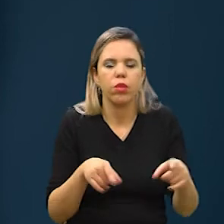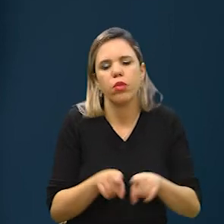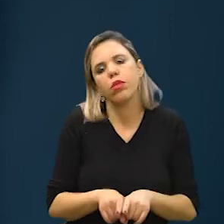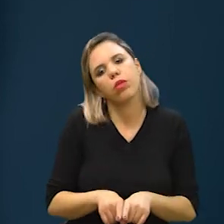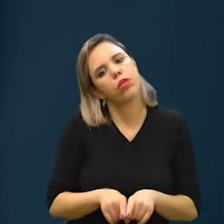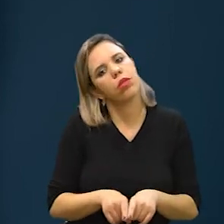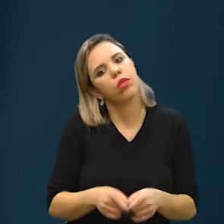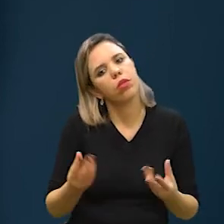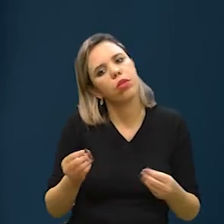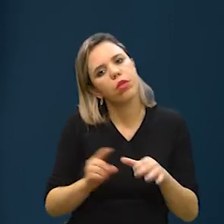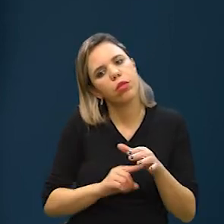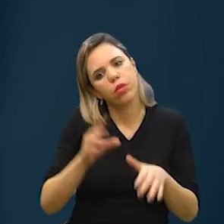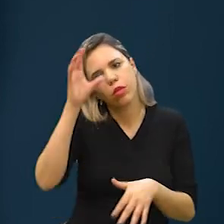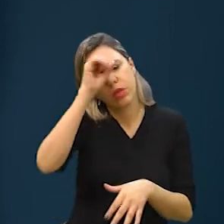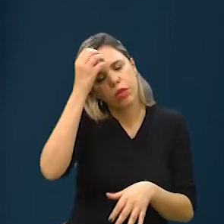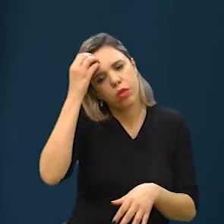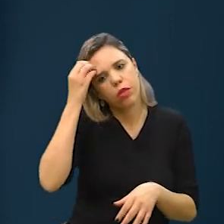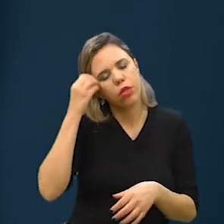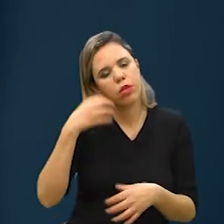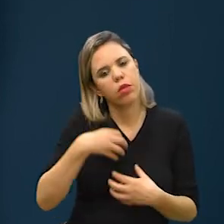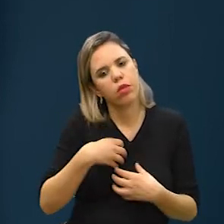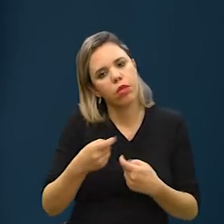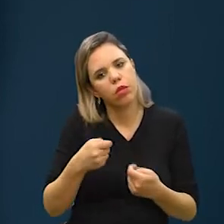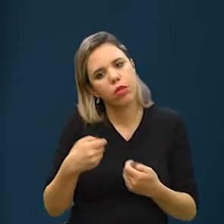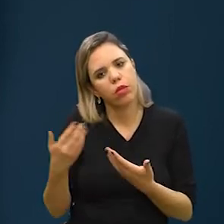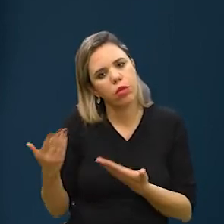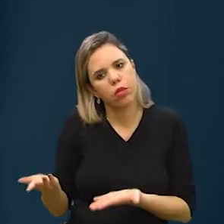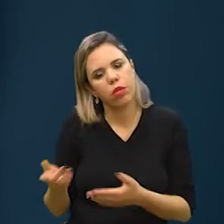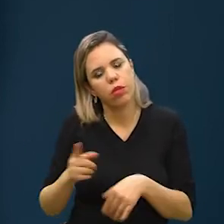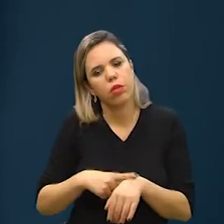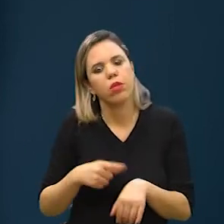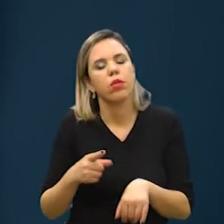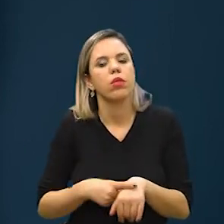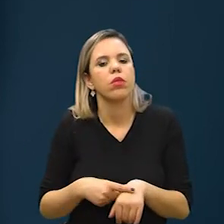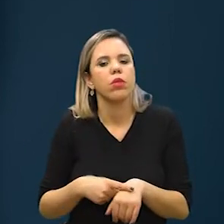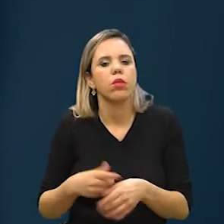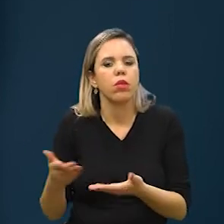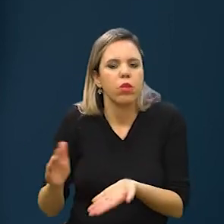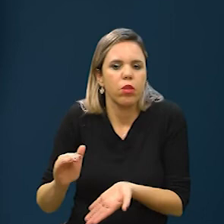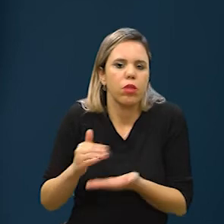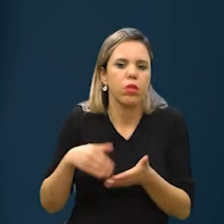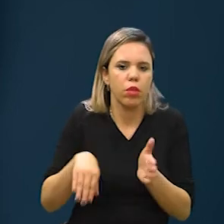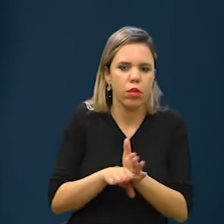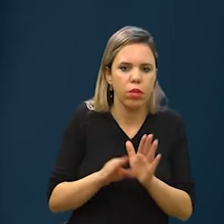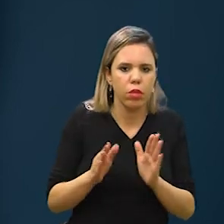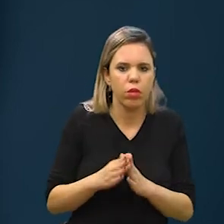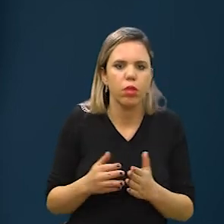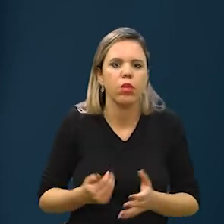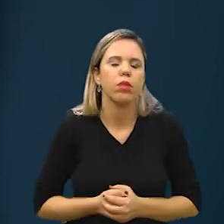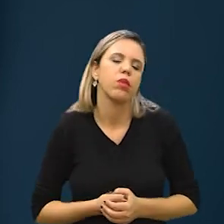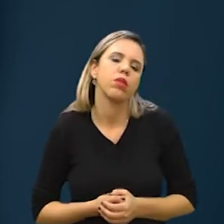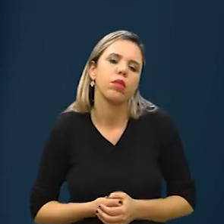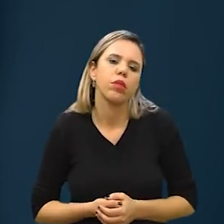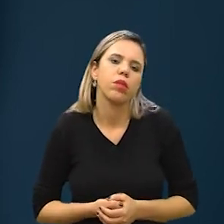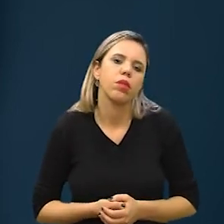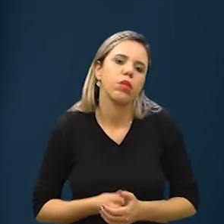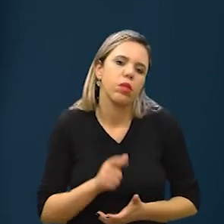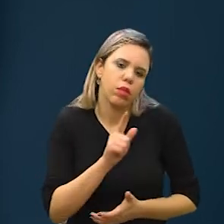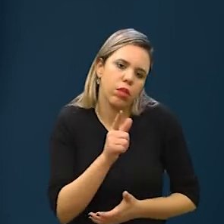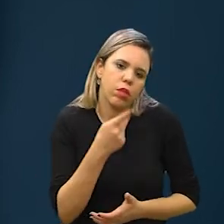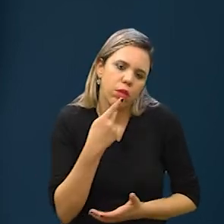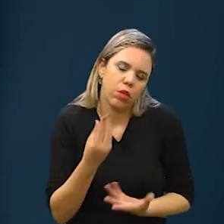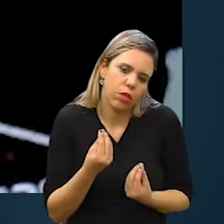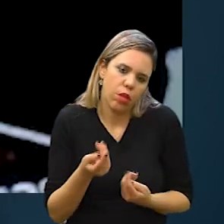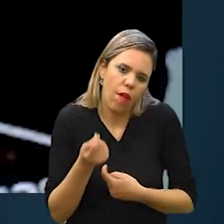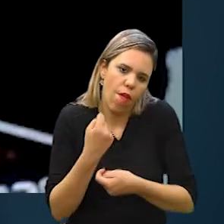até nós, mas também muitos clientes aprenderam, se educaram, através desse momento, a receber os produtos em casa. Então,